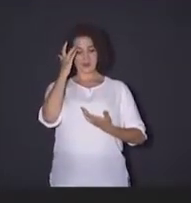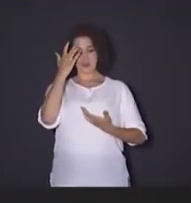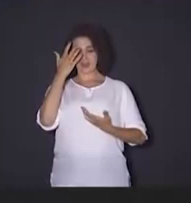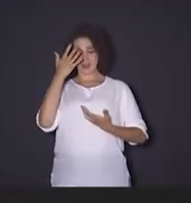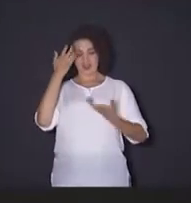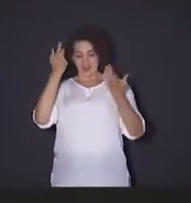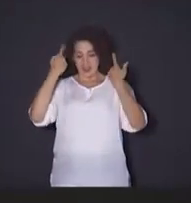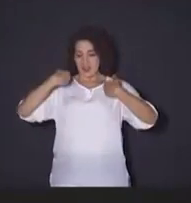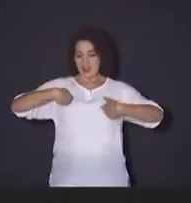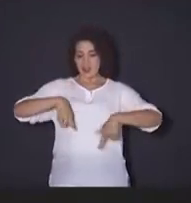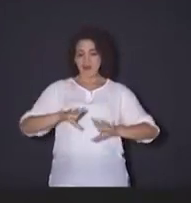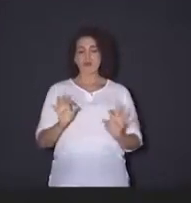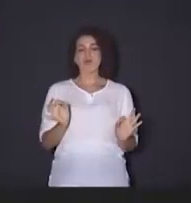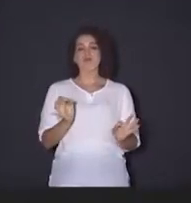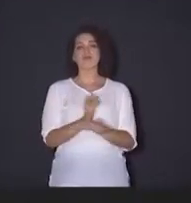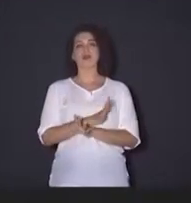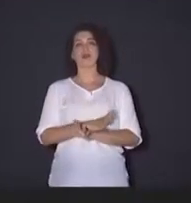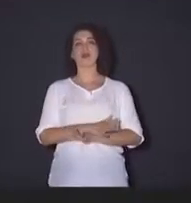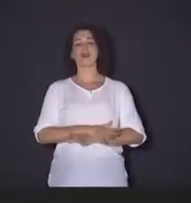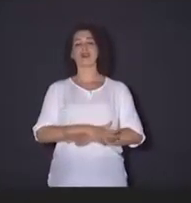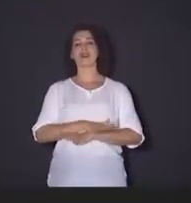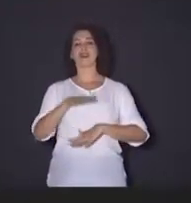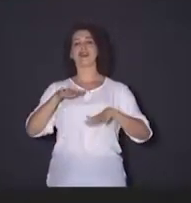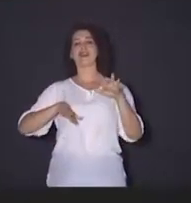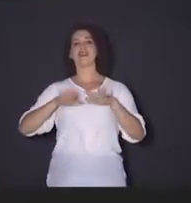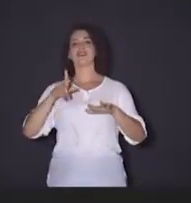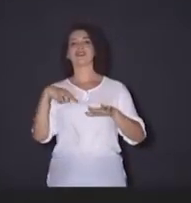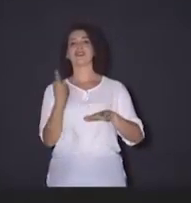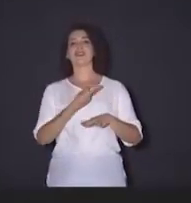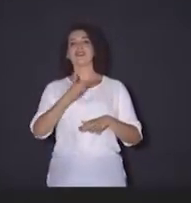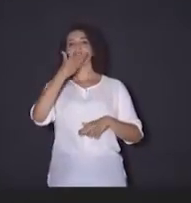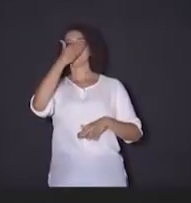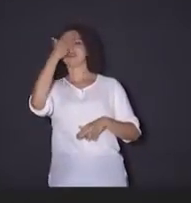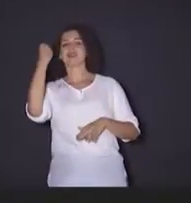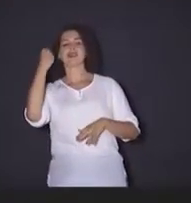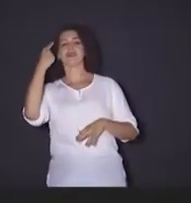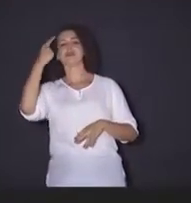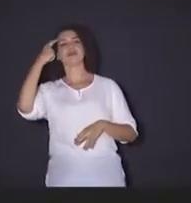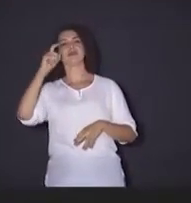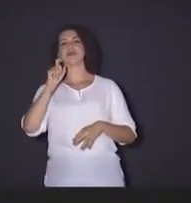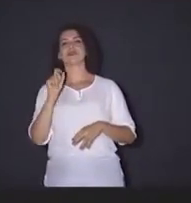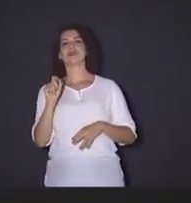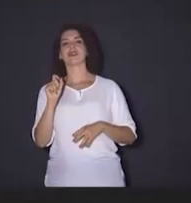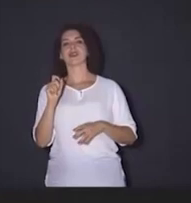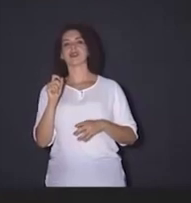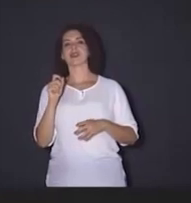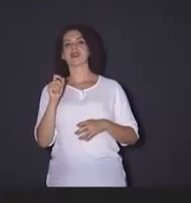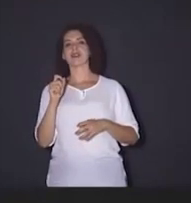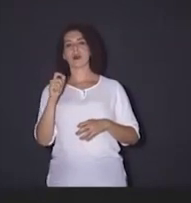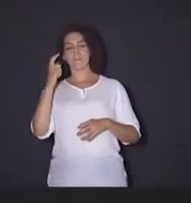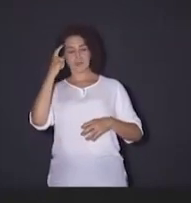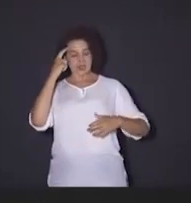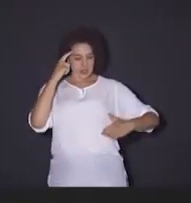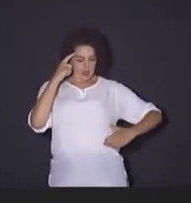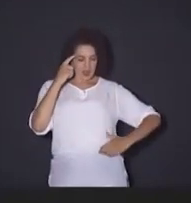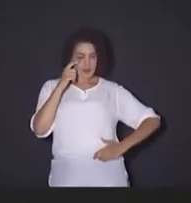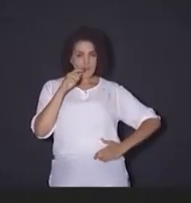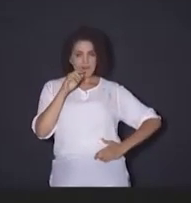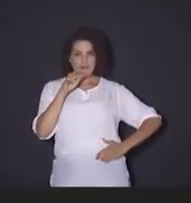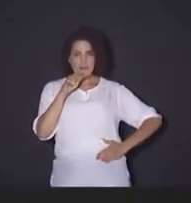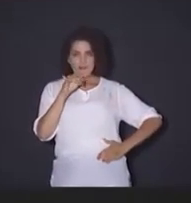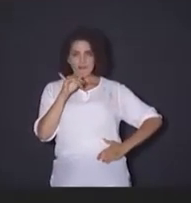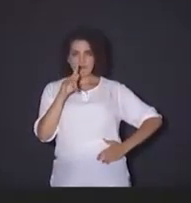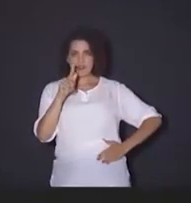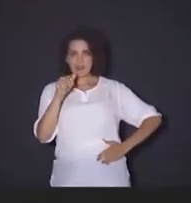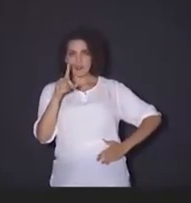Sabe, a gente às vezes esquece que tem... Pensa-se, Você está pensando em seu fígado? Você já pensou?